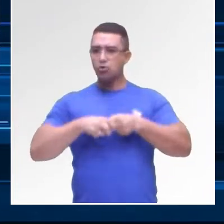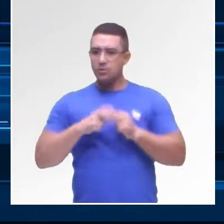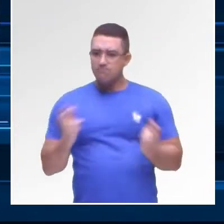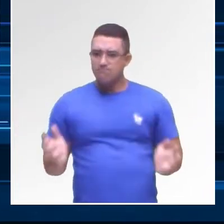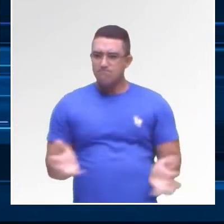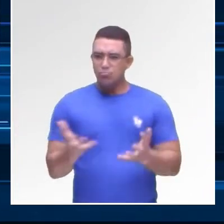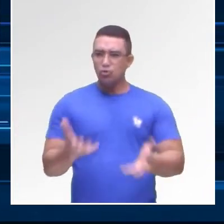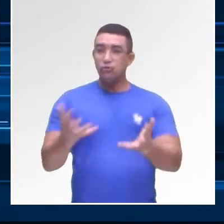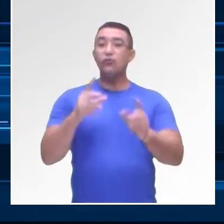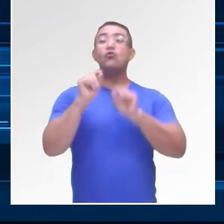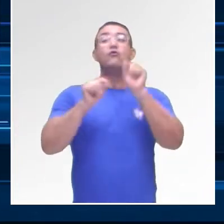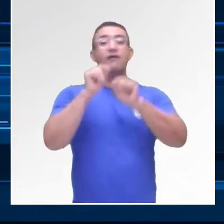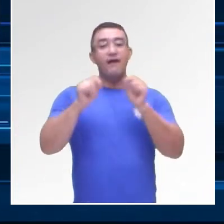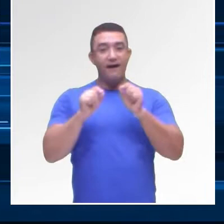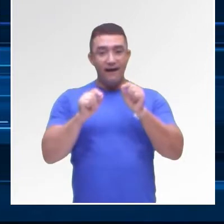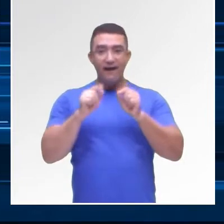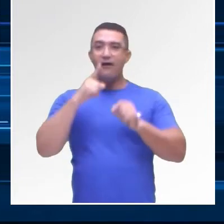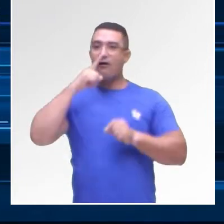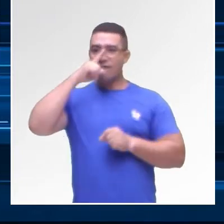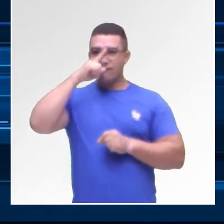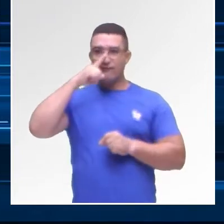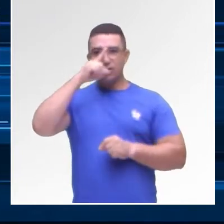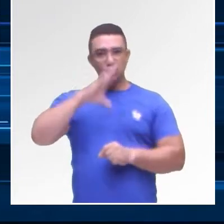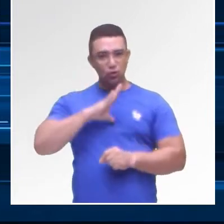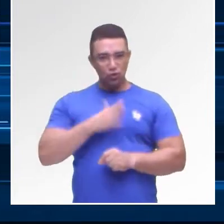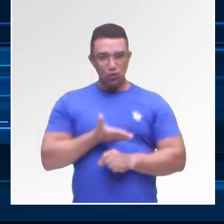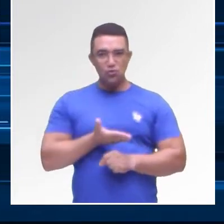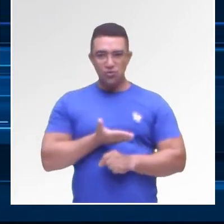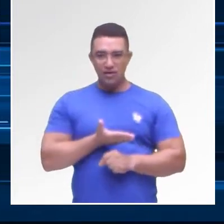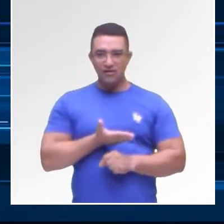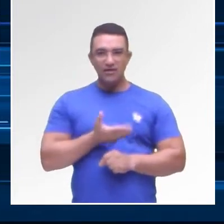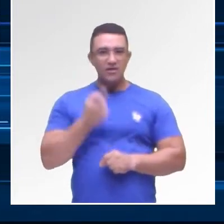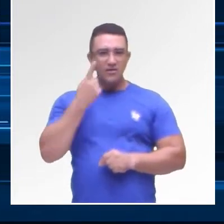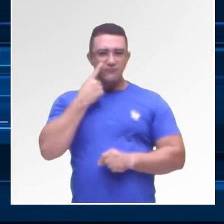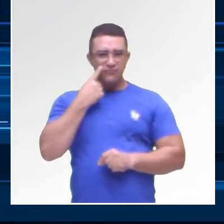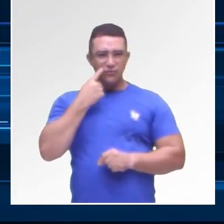certo? Então veja como que isso está bastante